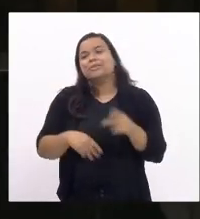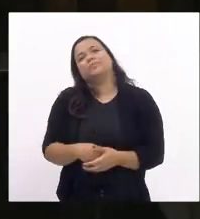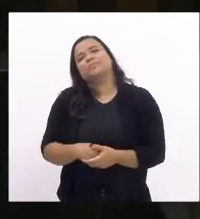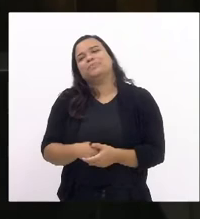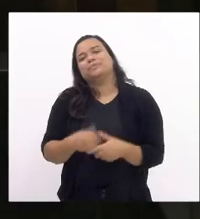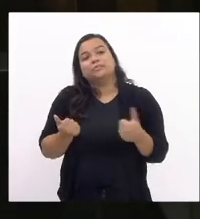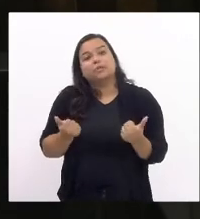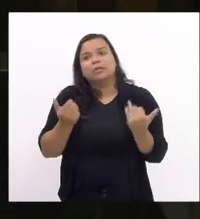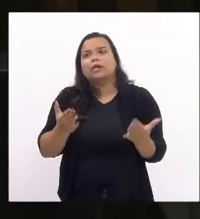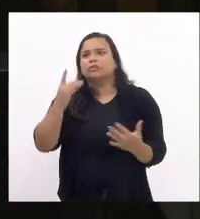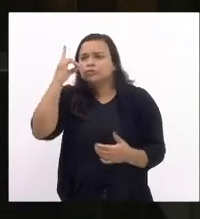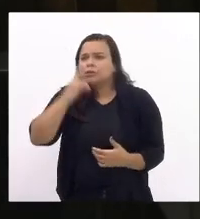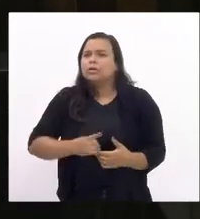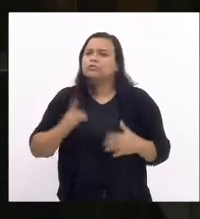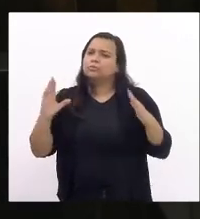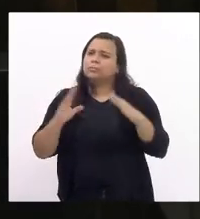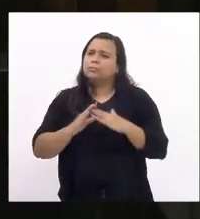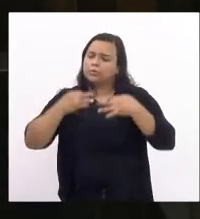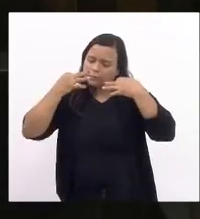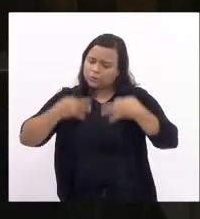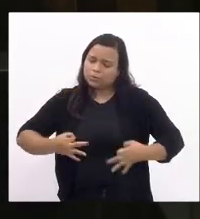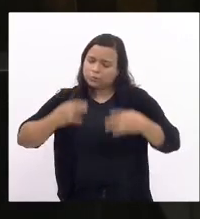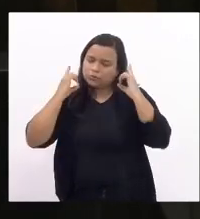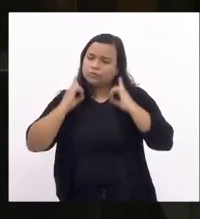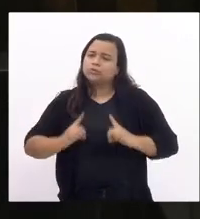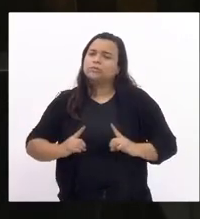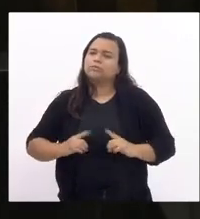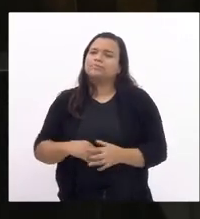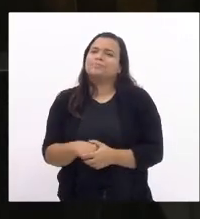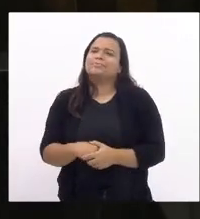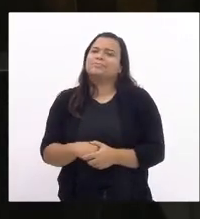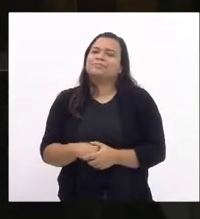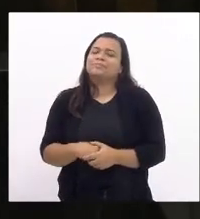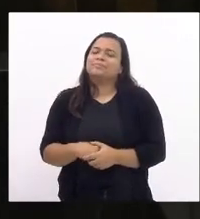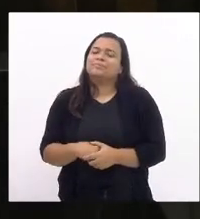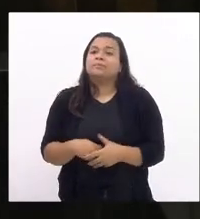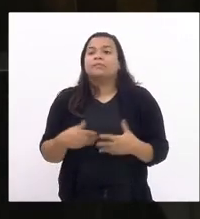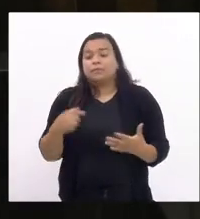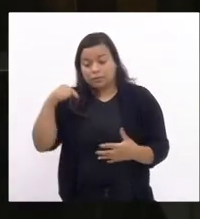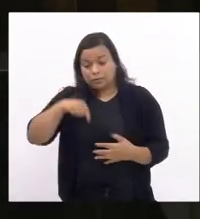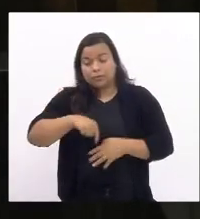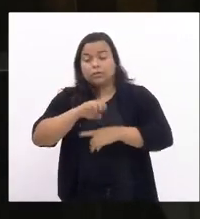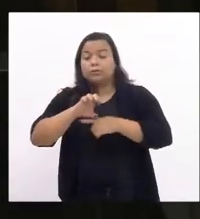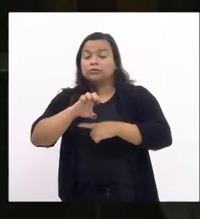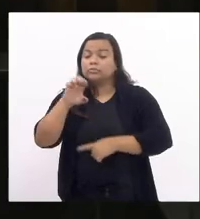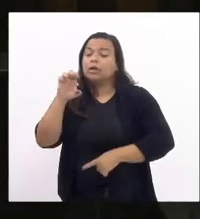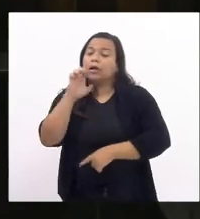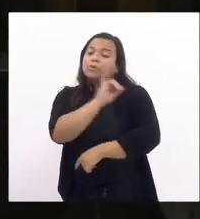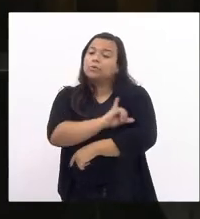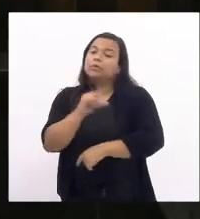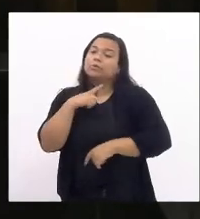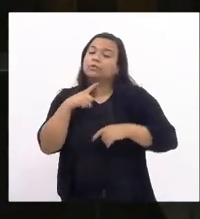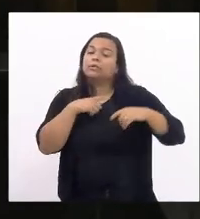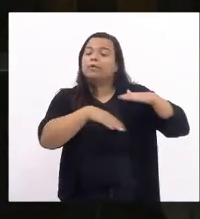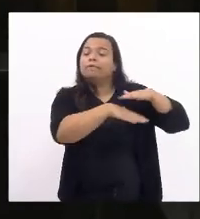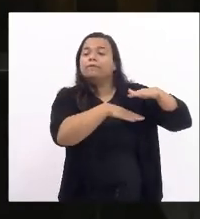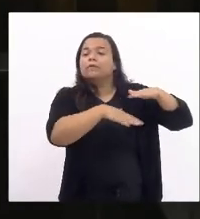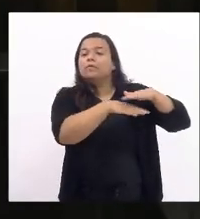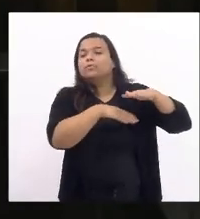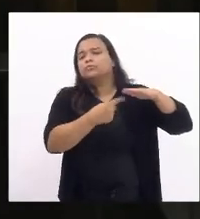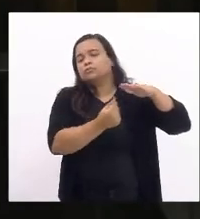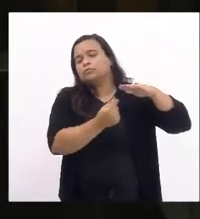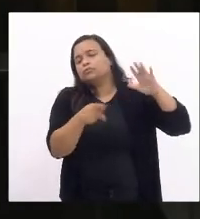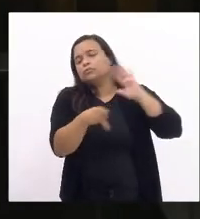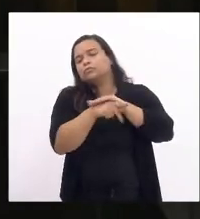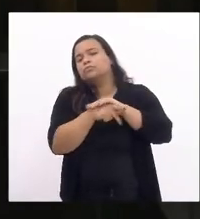moradia digna como um direito inalienável. A gente tem aqui no Estado do Rio de Janeiro um Fundo Especial de Habitação de Interesse